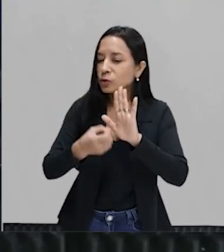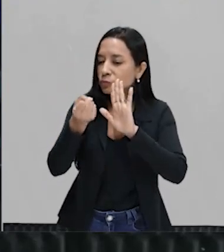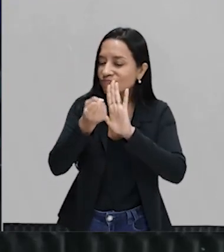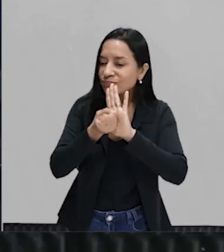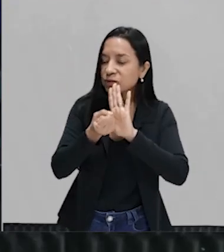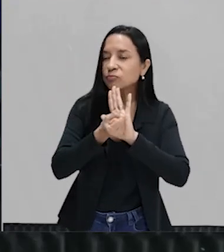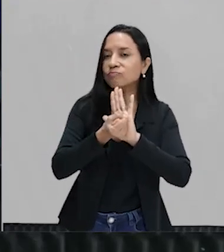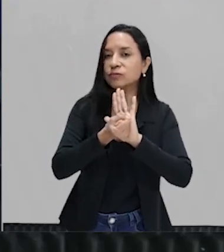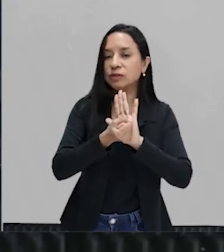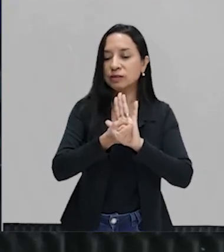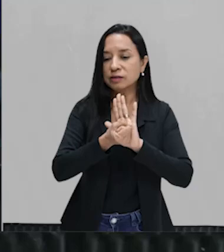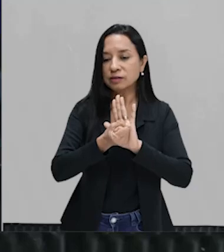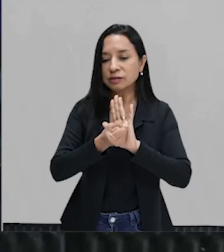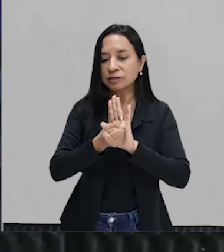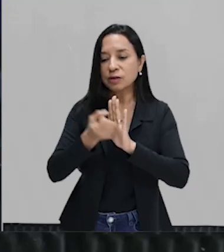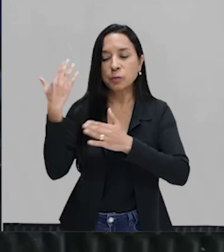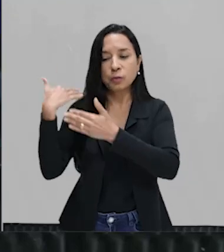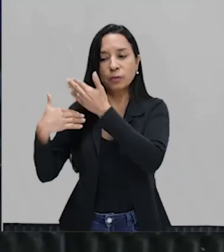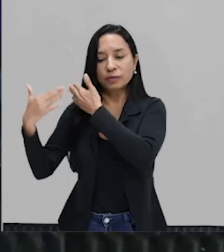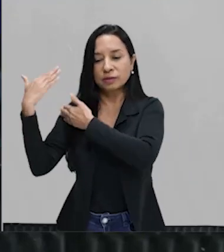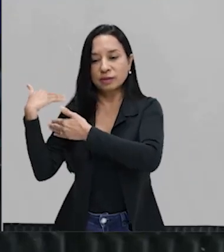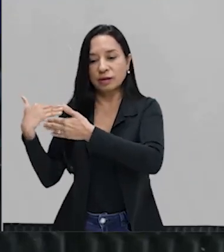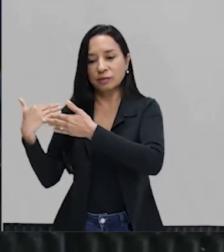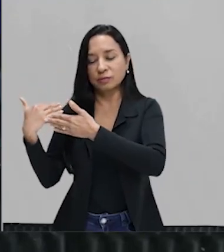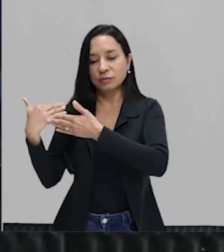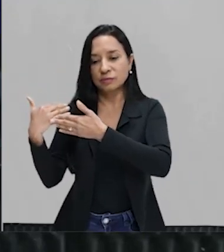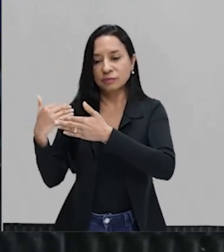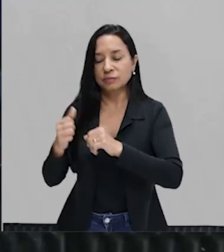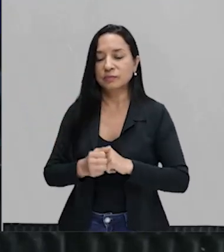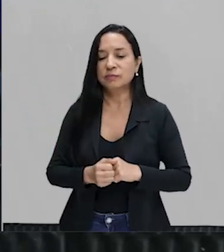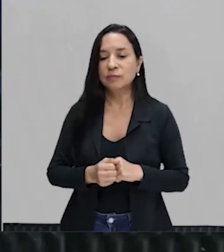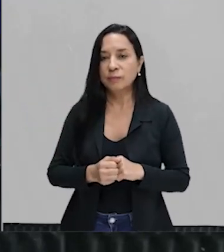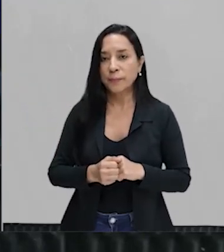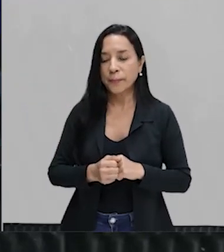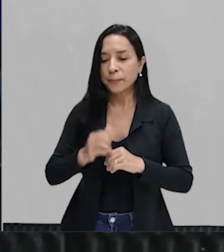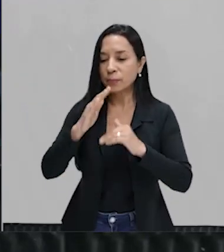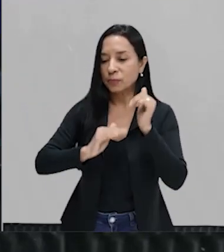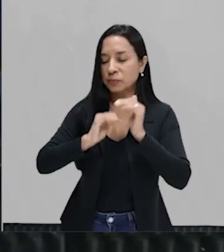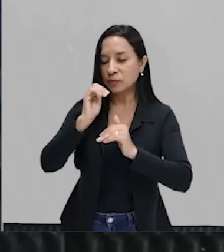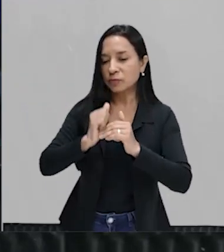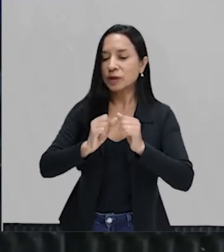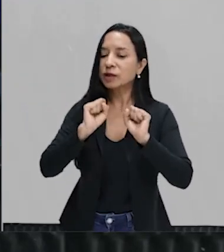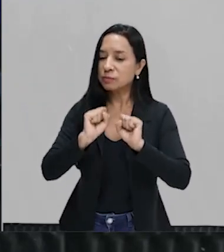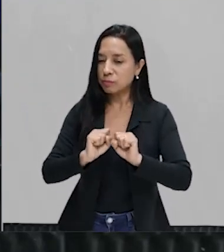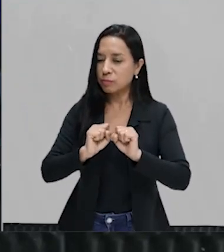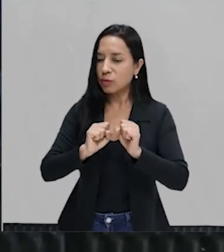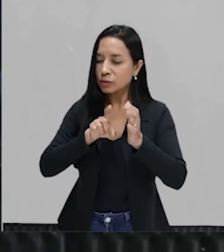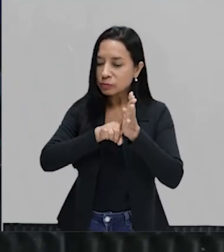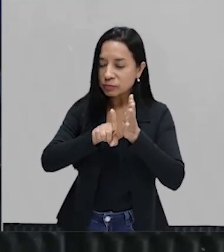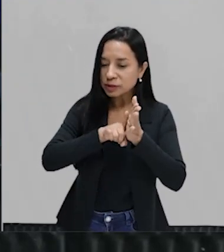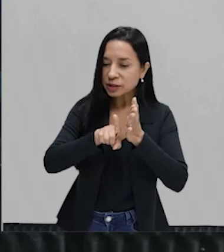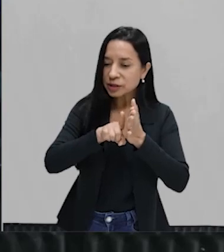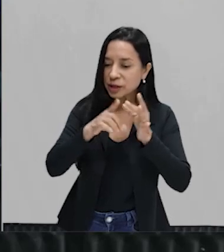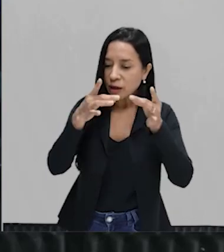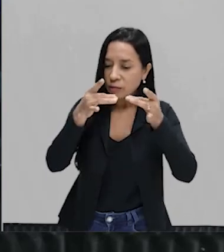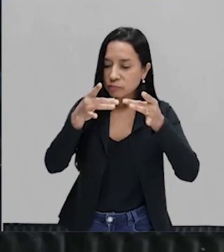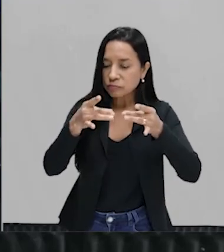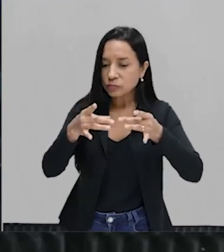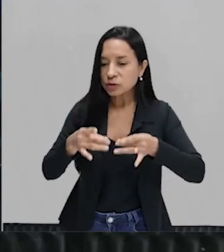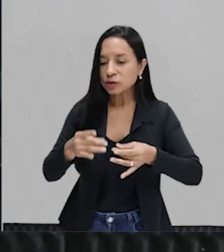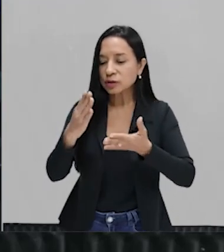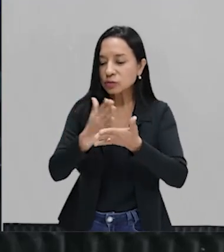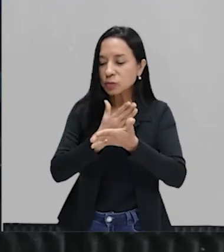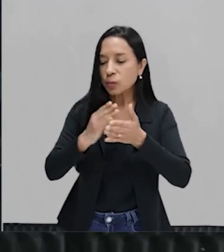como indícios sobre o passado, para que os historiadores possam analisar os detalhes de